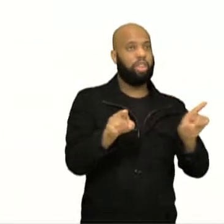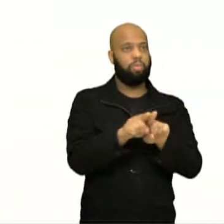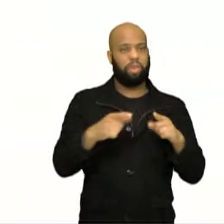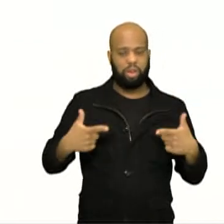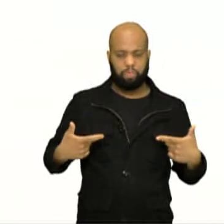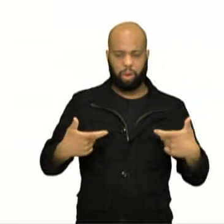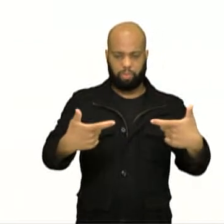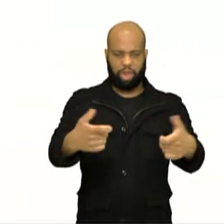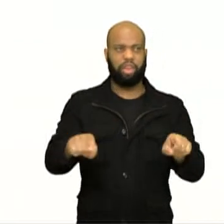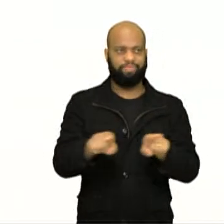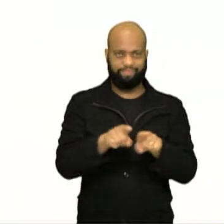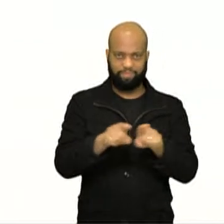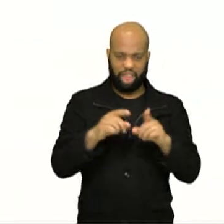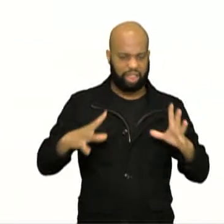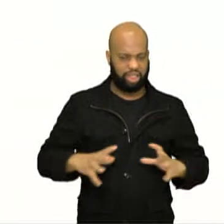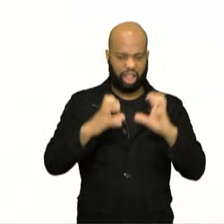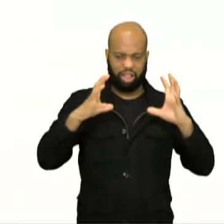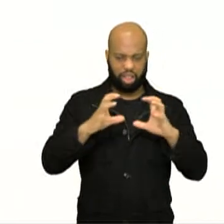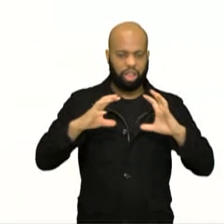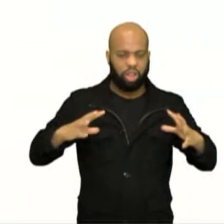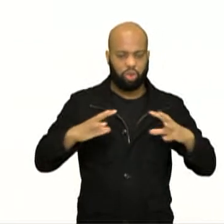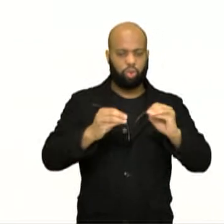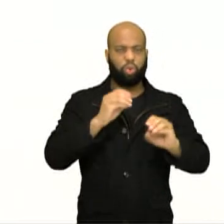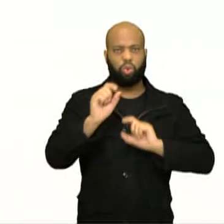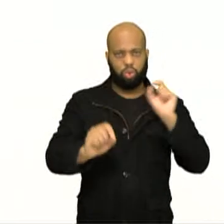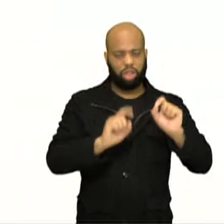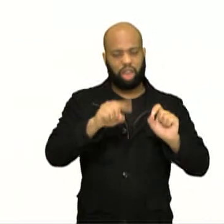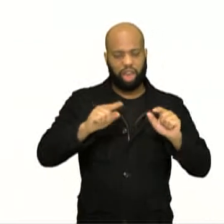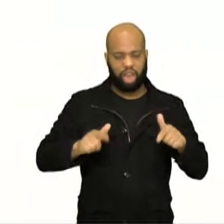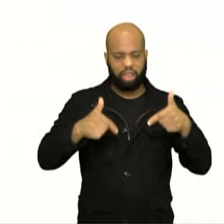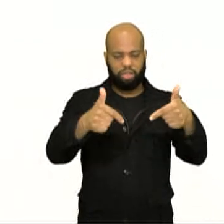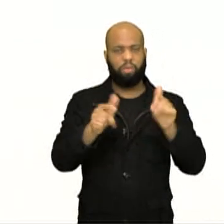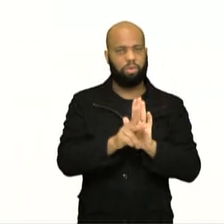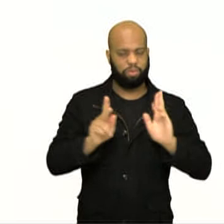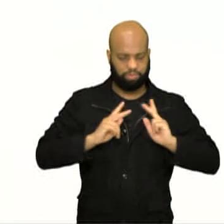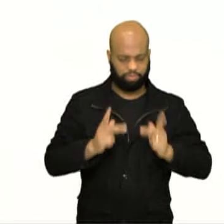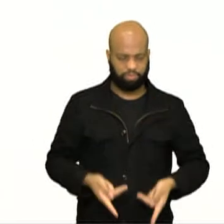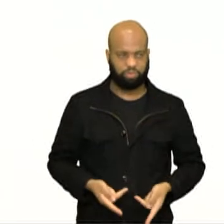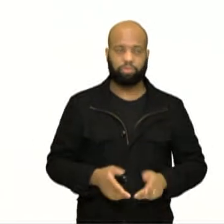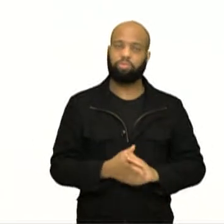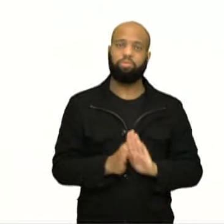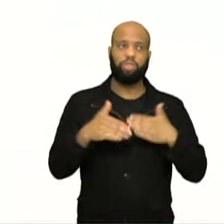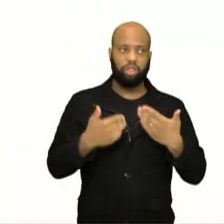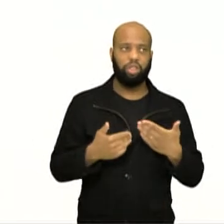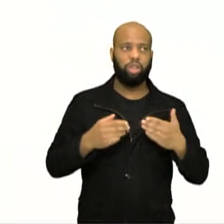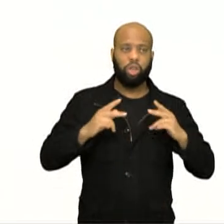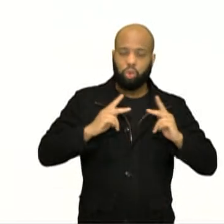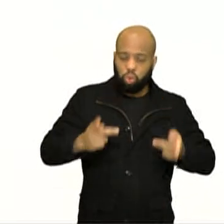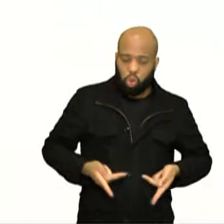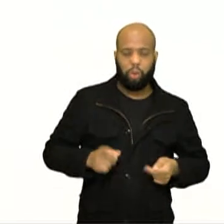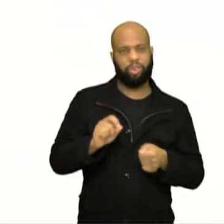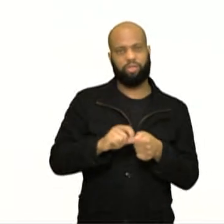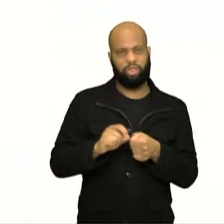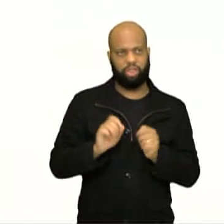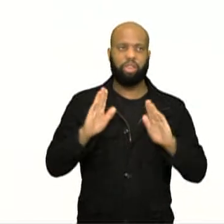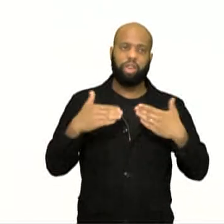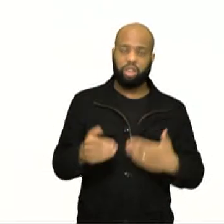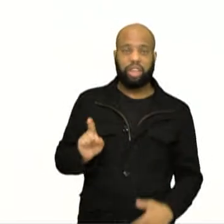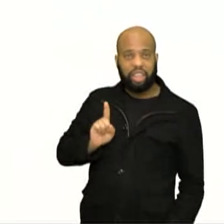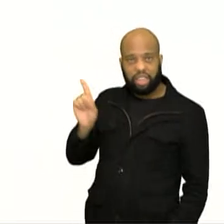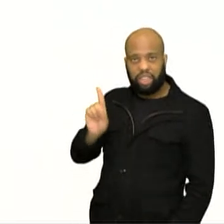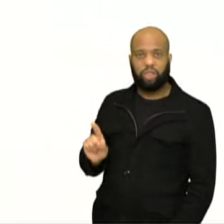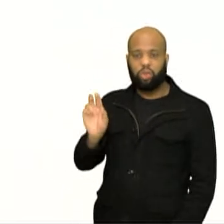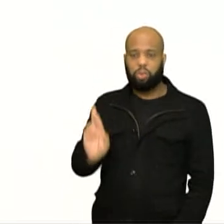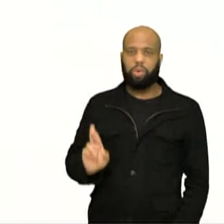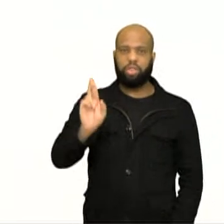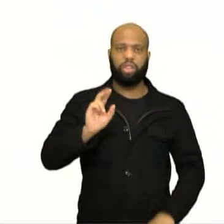os conflitos, tudo isso é ação humana, é ação do próprio homem. Logo, isso